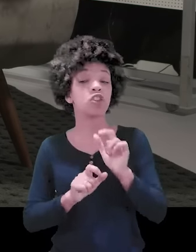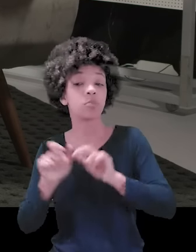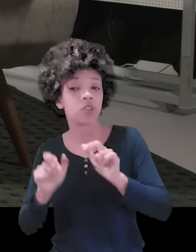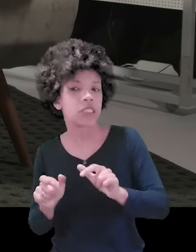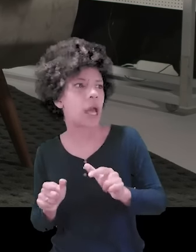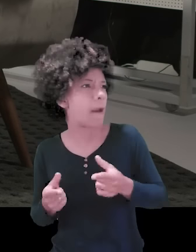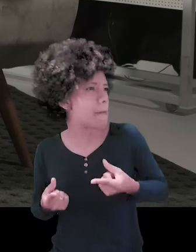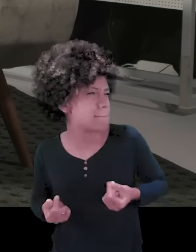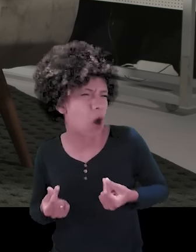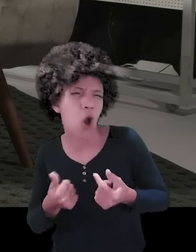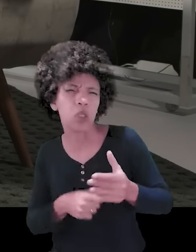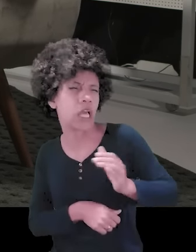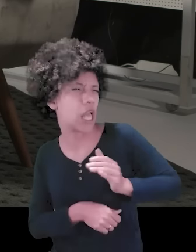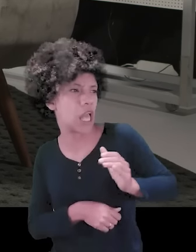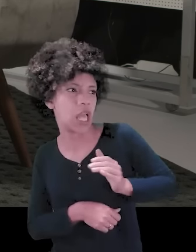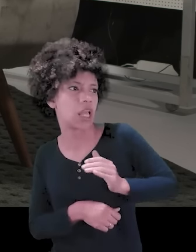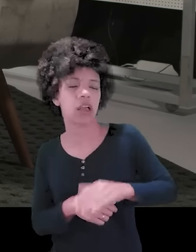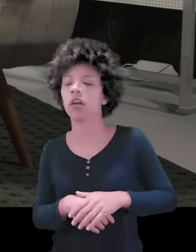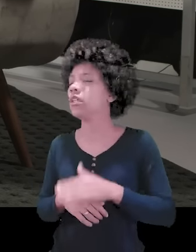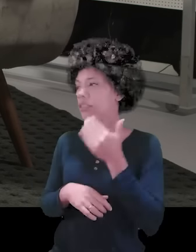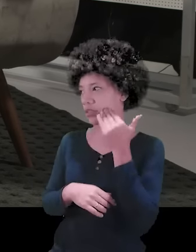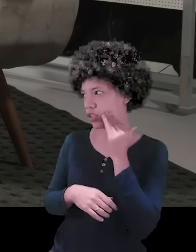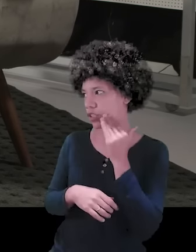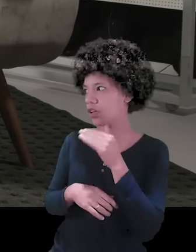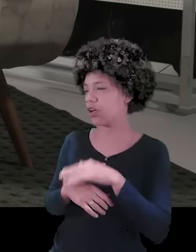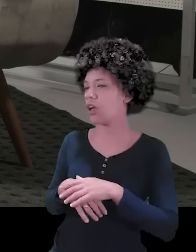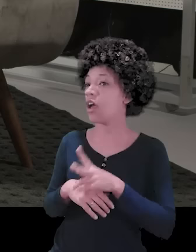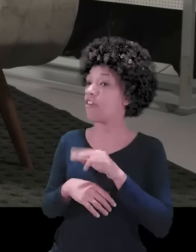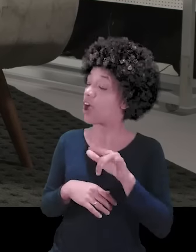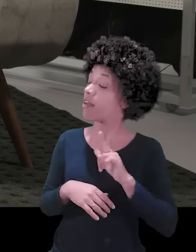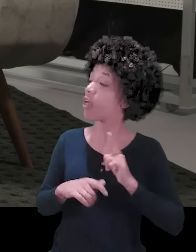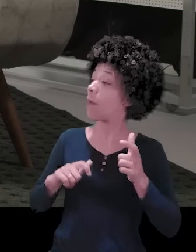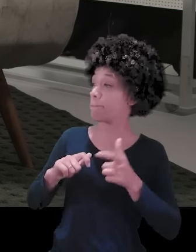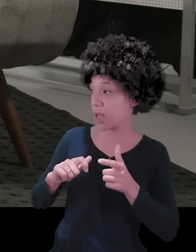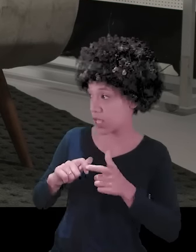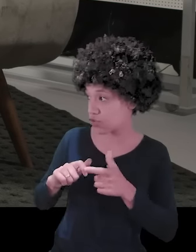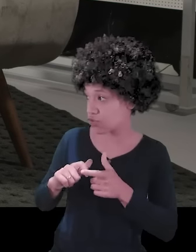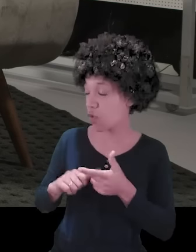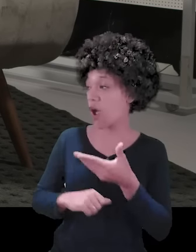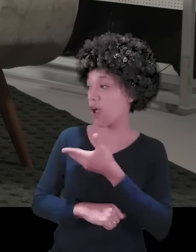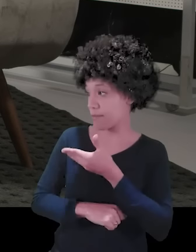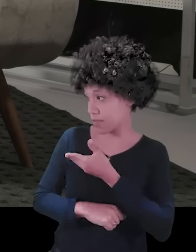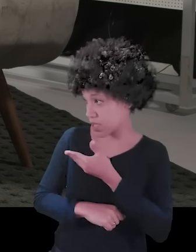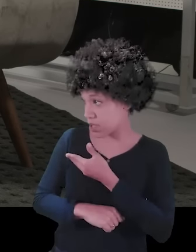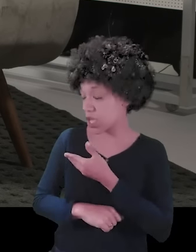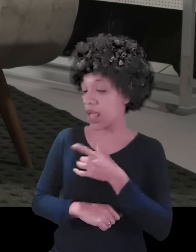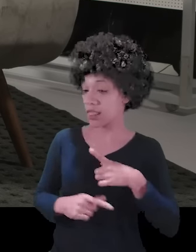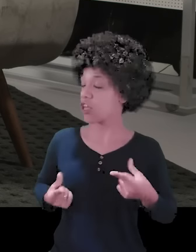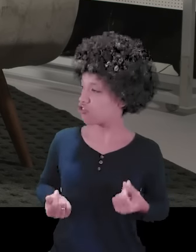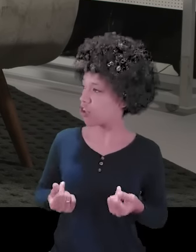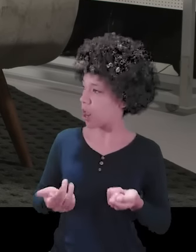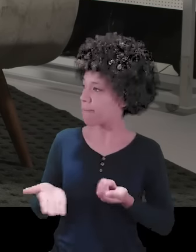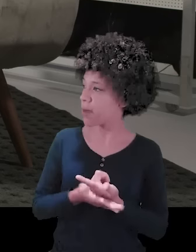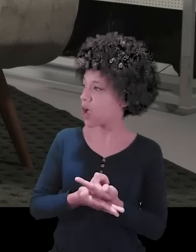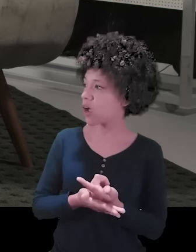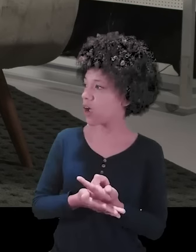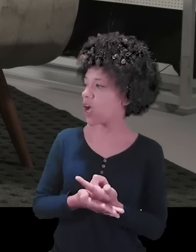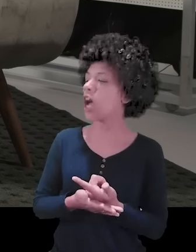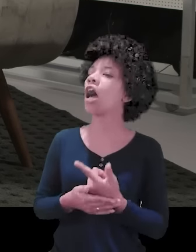pessoas que tenham muito dinheiro vai pagar por que tá falando assim então é um médico amigo que ele tem dinheiro para pagar